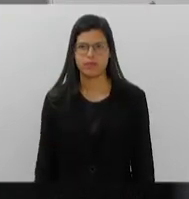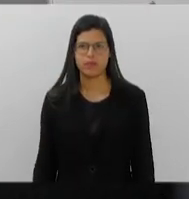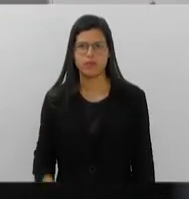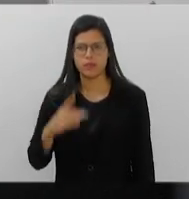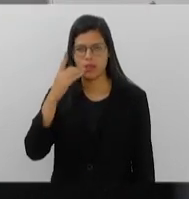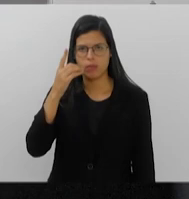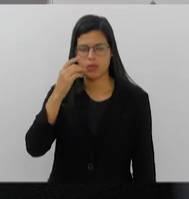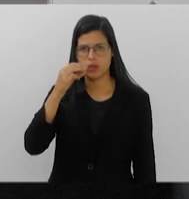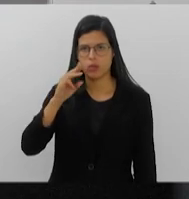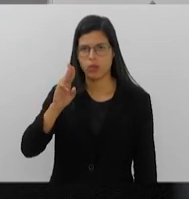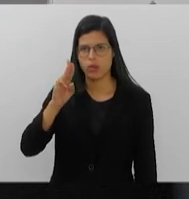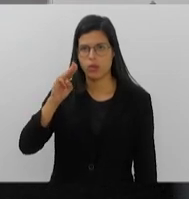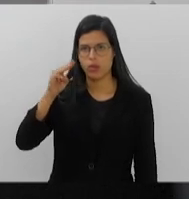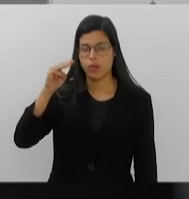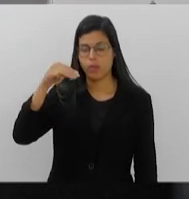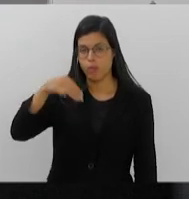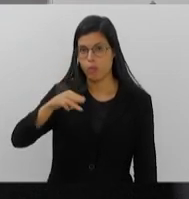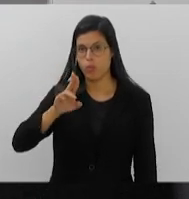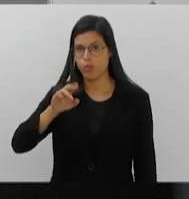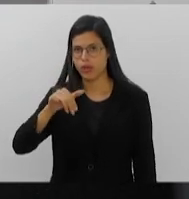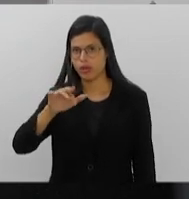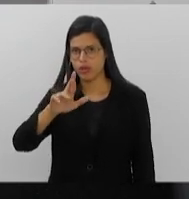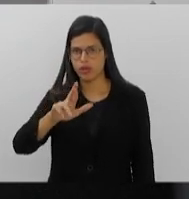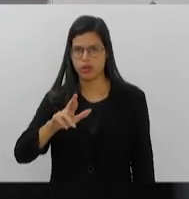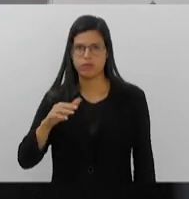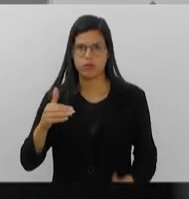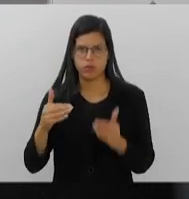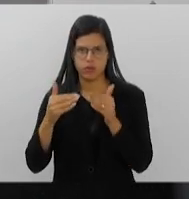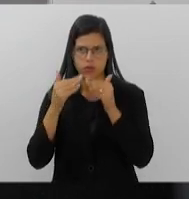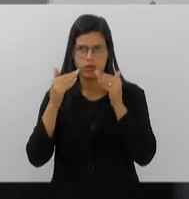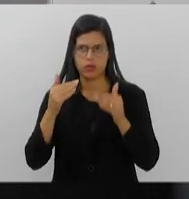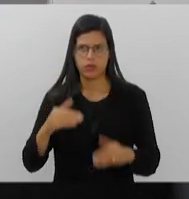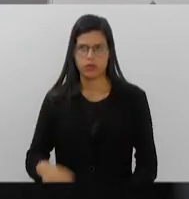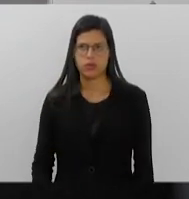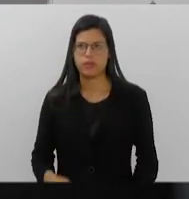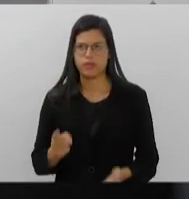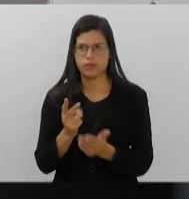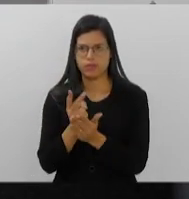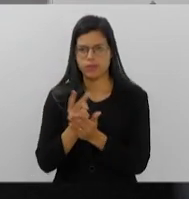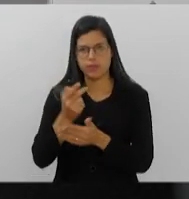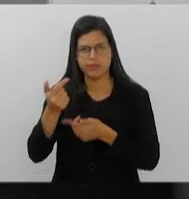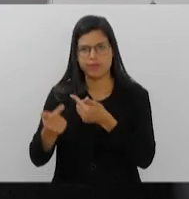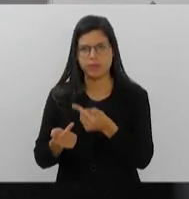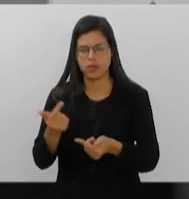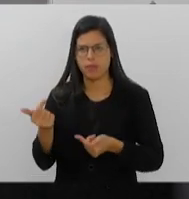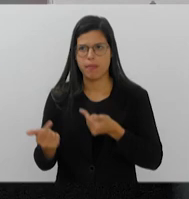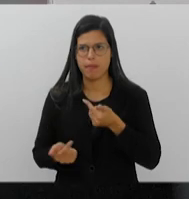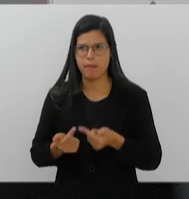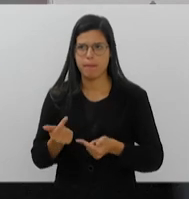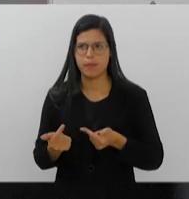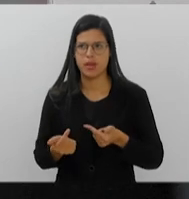Deputado Munir Neto? Favorável. Então, dando uma continuidade aos trabalhos.